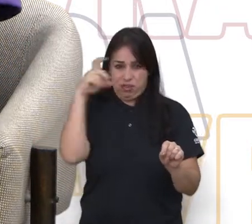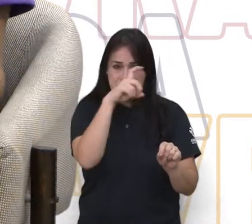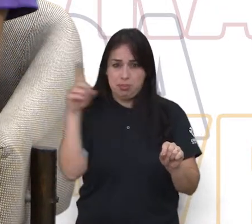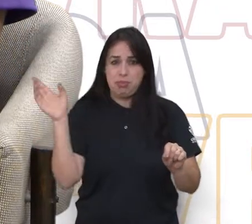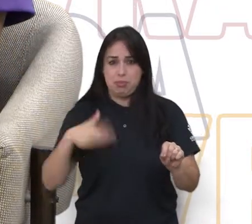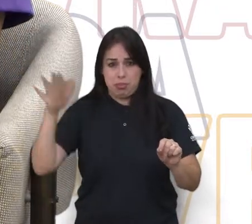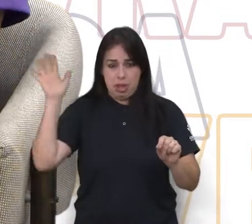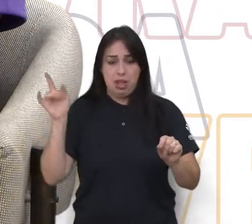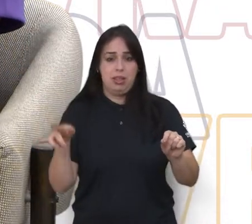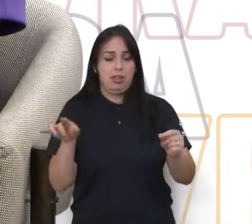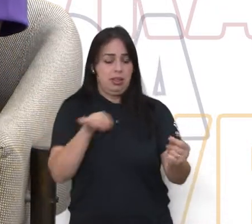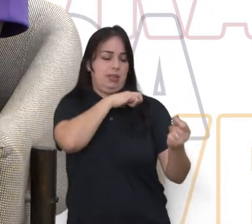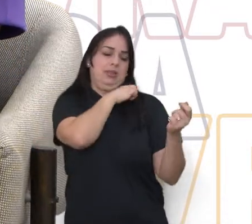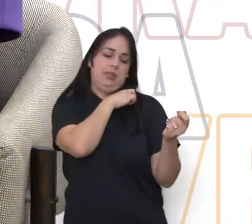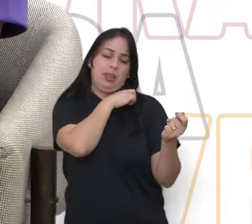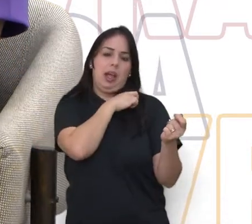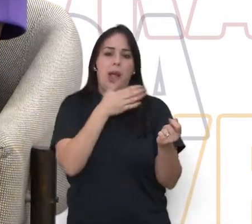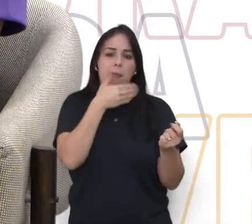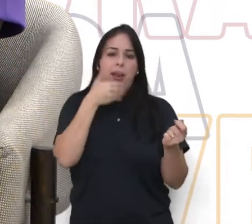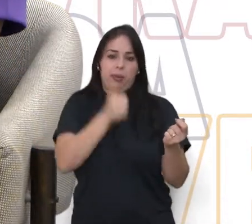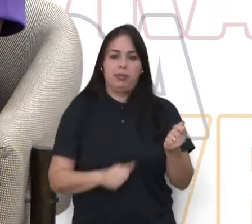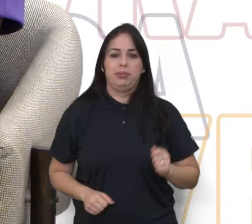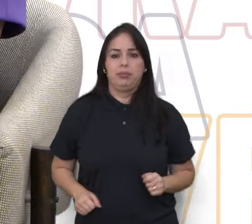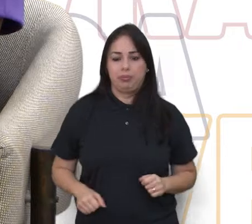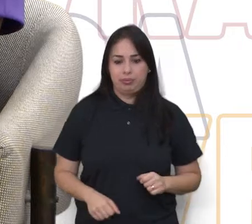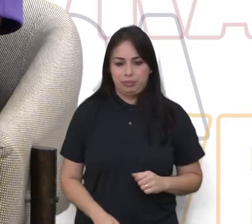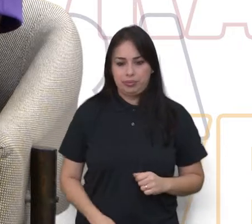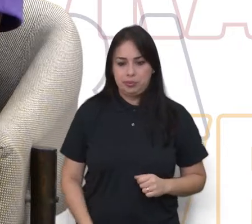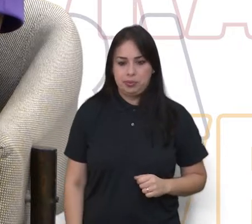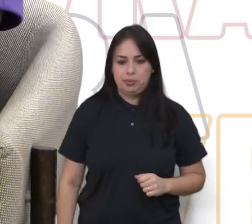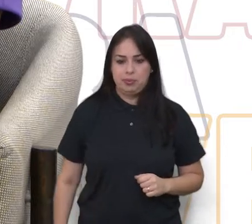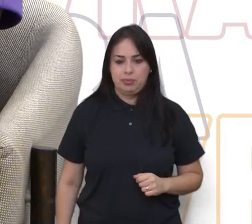no corpo, ele dá uma tocabilidade muito melhor.